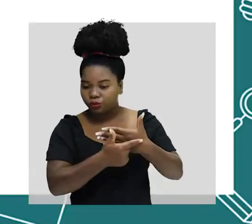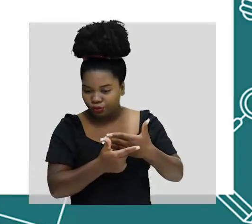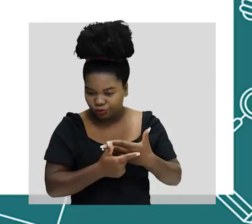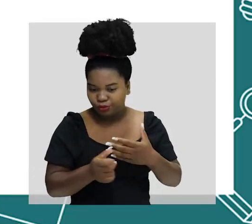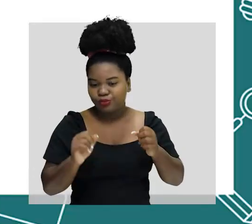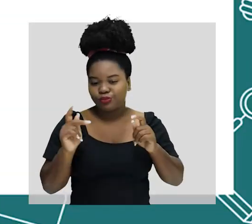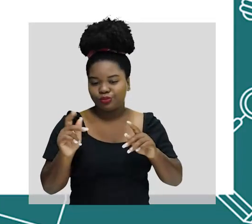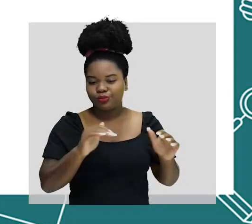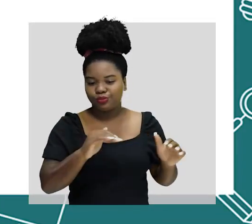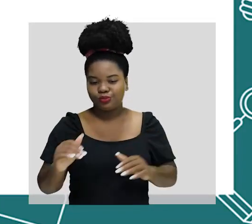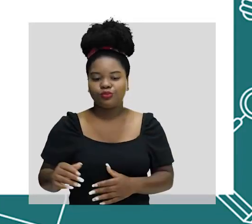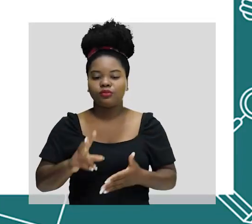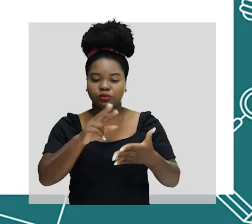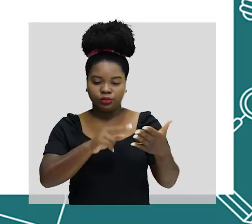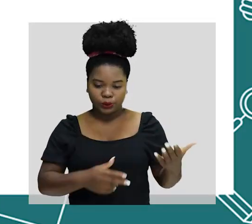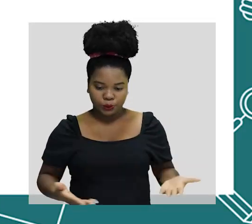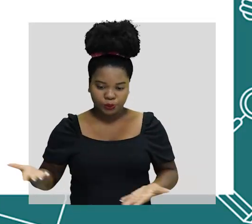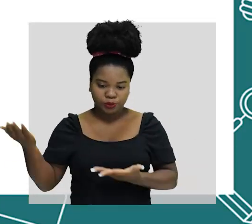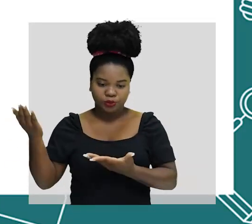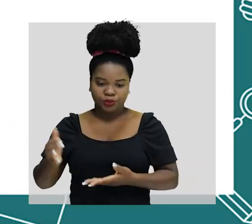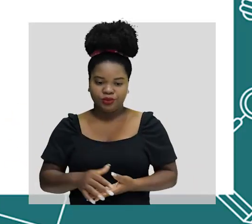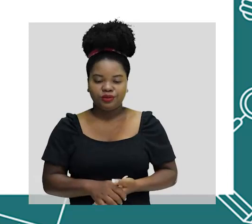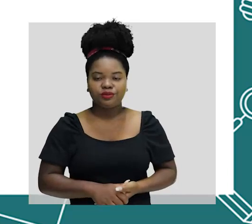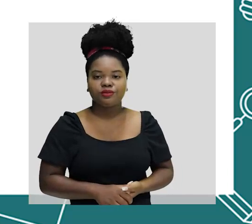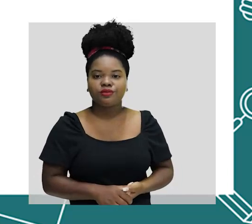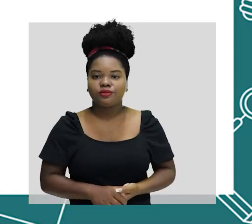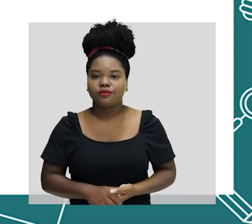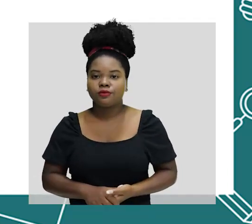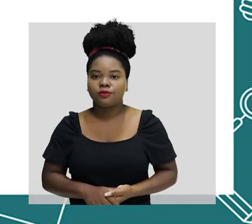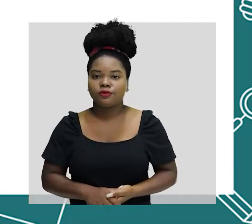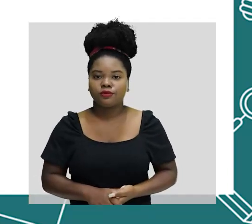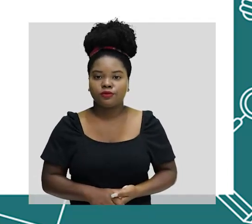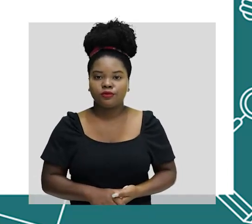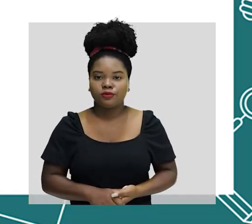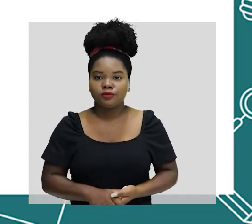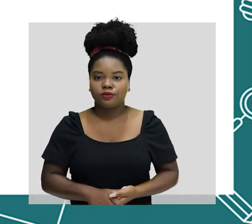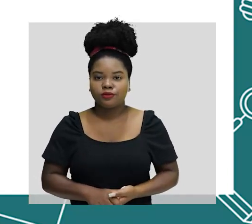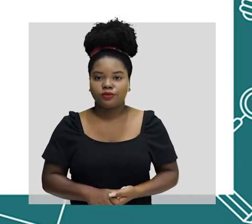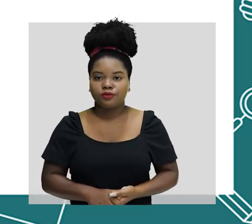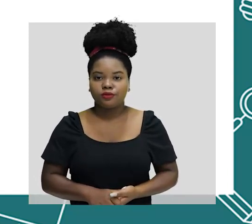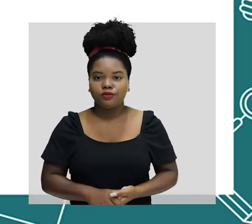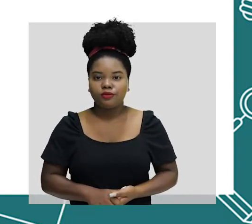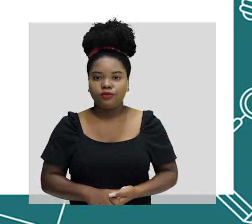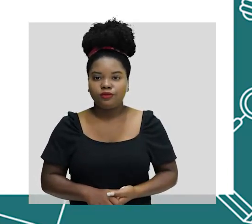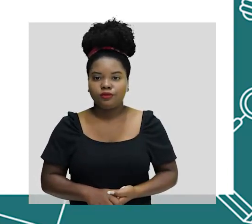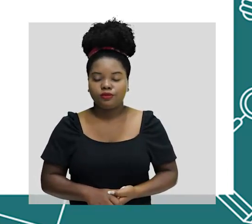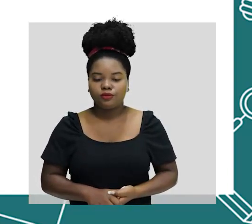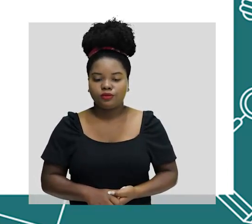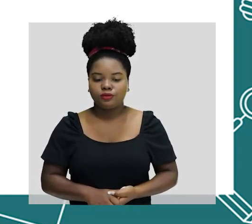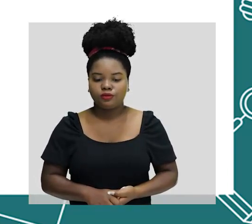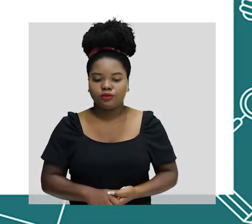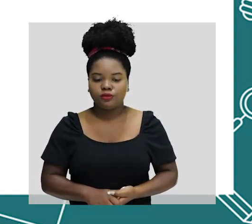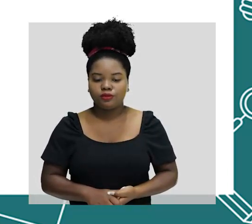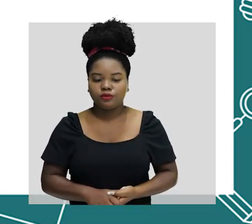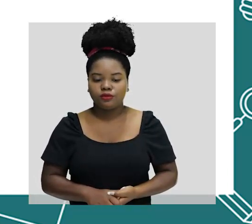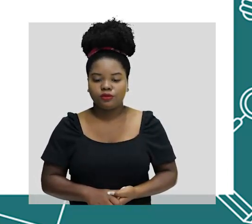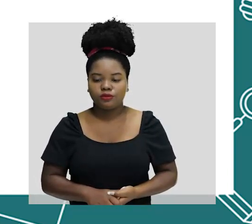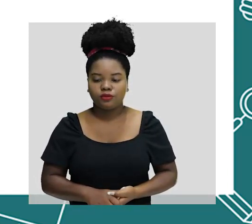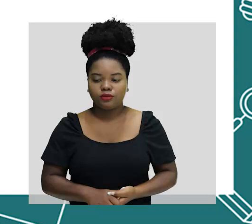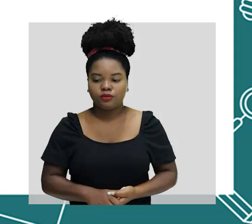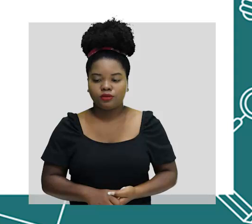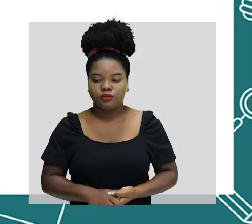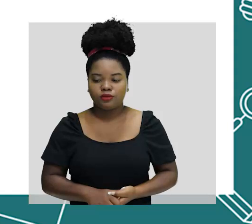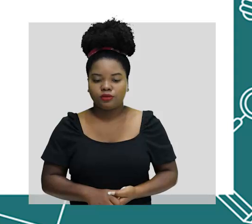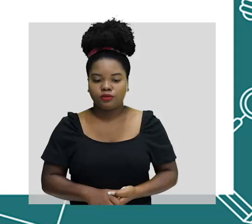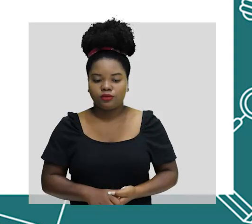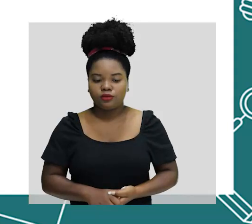outras funções. Nesse caso, considerando a sentença, cheque a alternativa que representa o uso